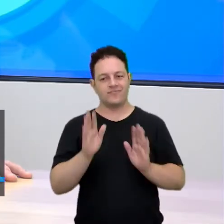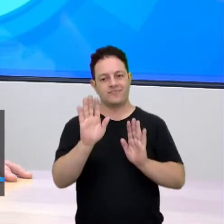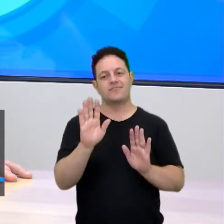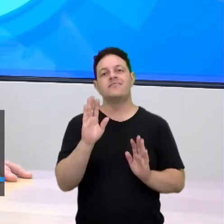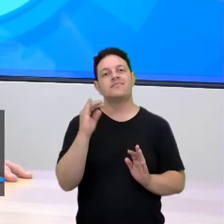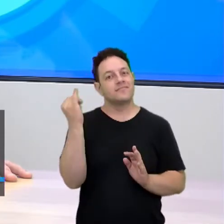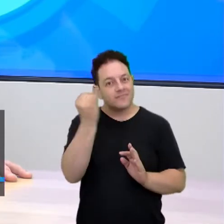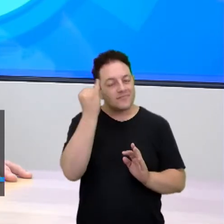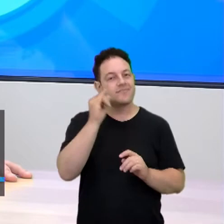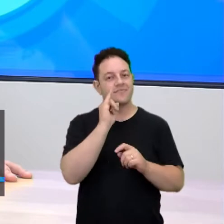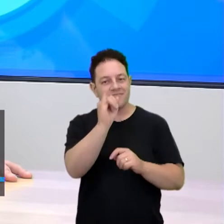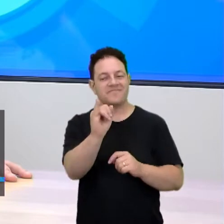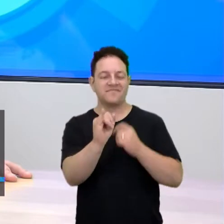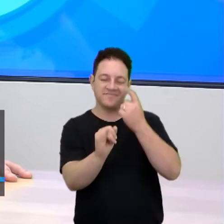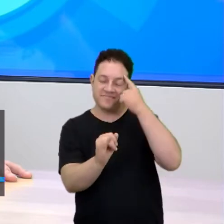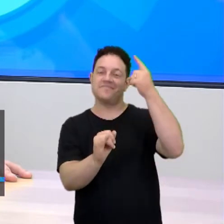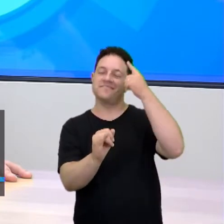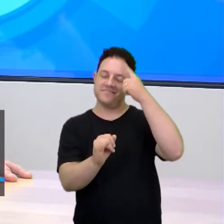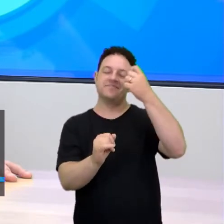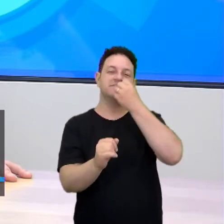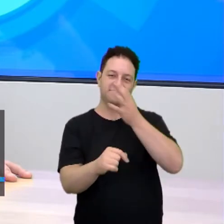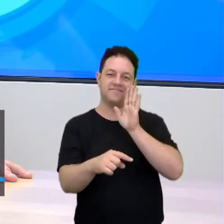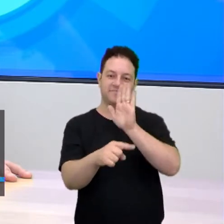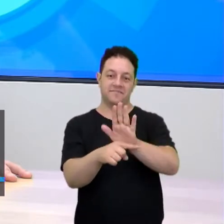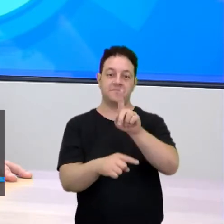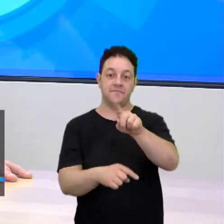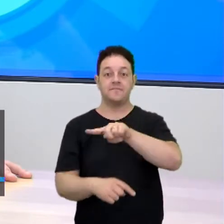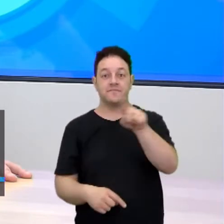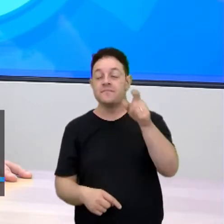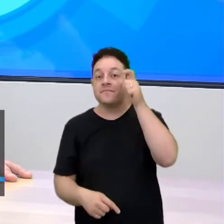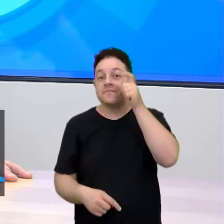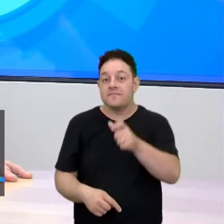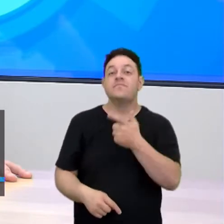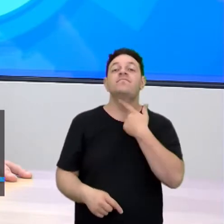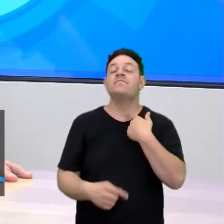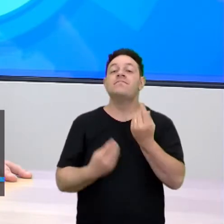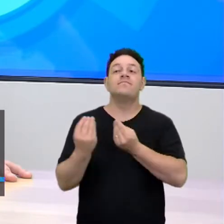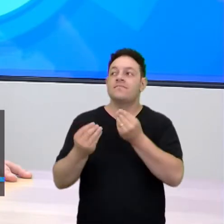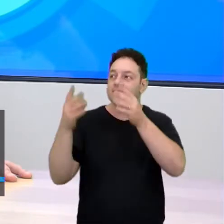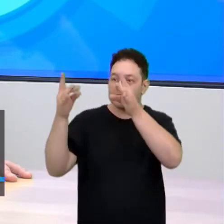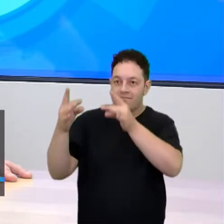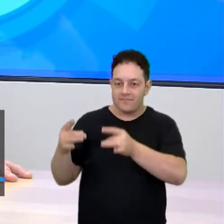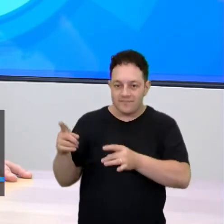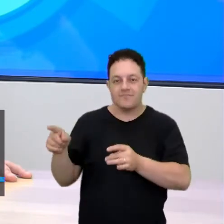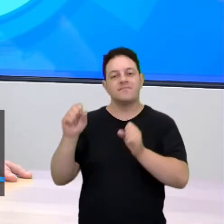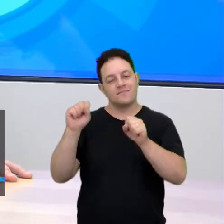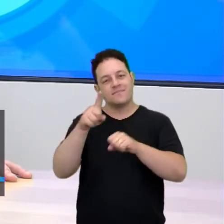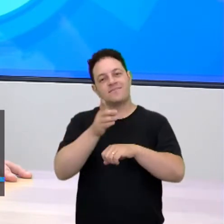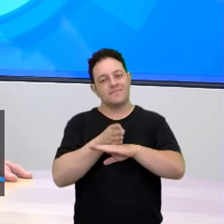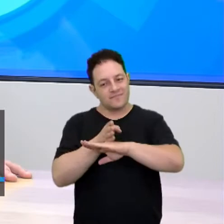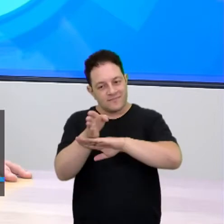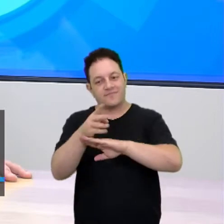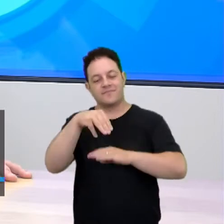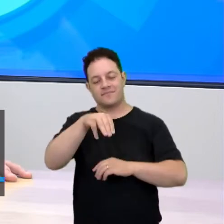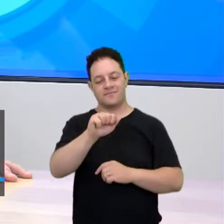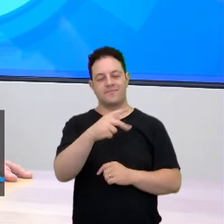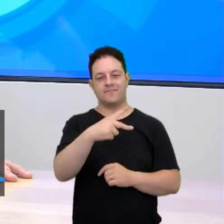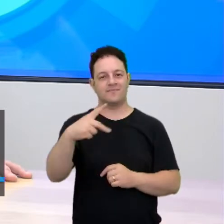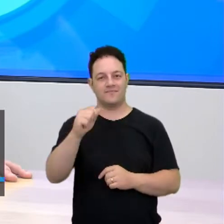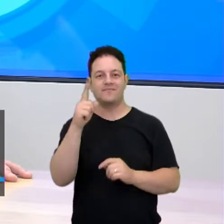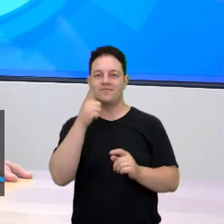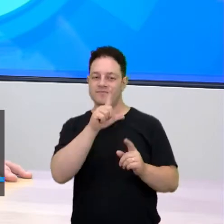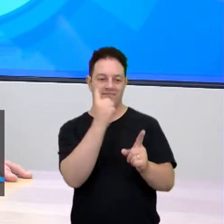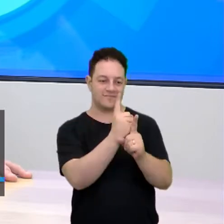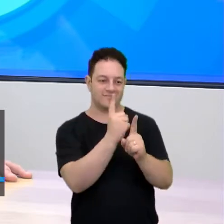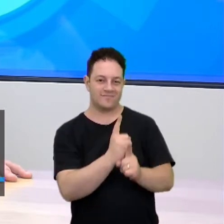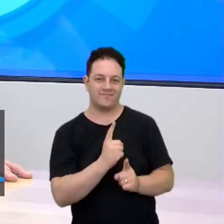nada sempre lembrar vocês. E aí, para quem tiver interesse em ver a descrição dessas habilidades, é só acessar aí o mapa que vocês vão identificar